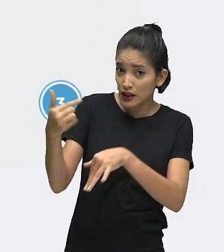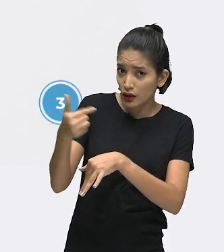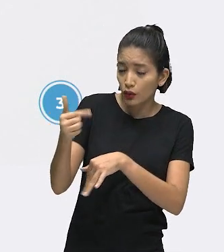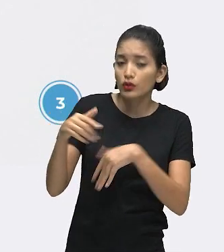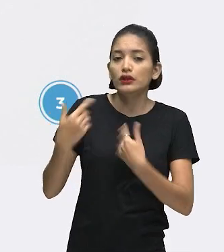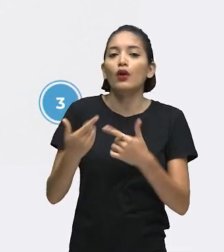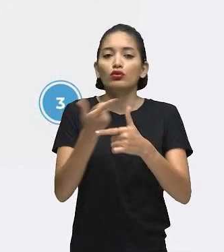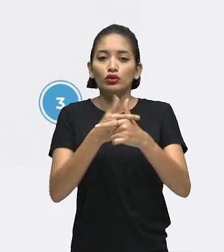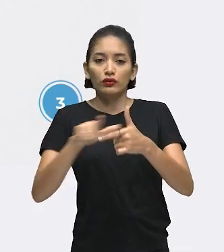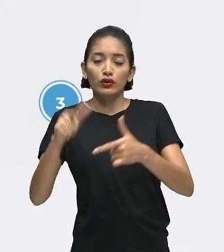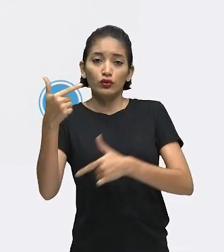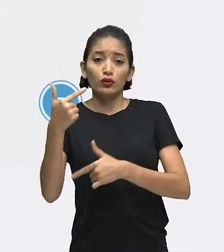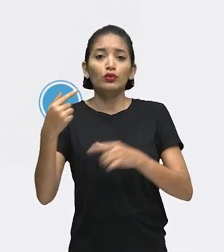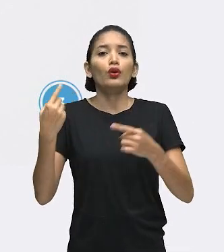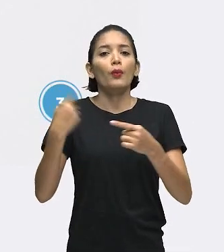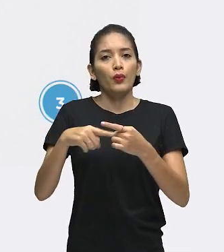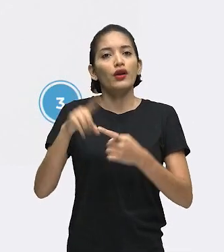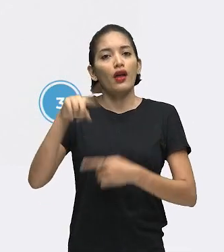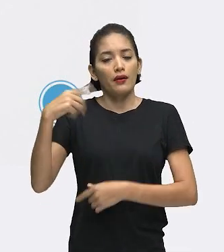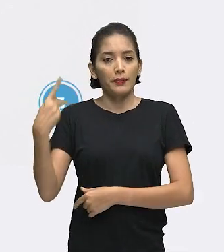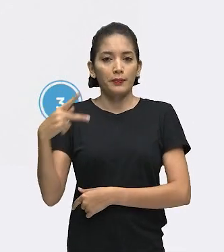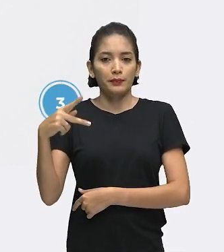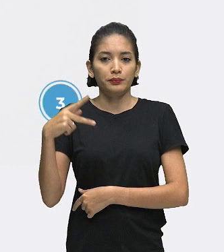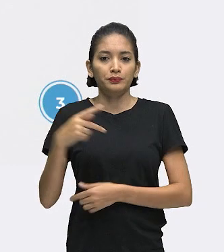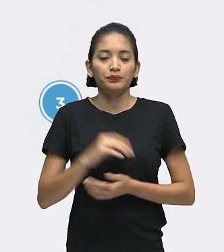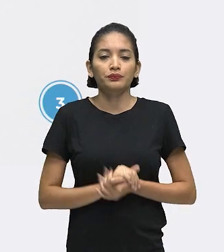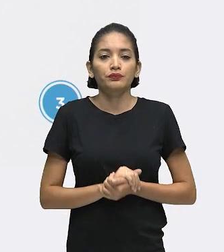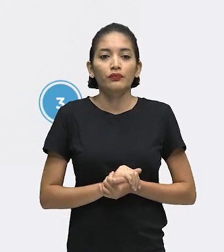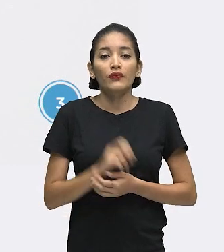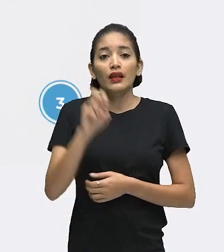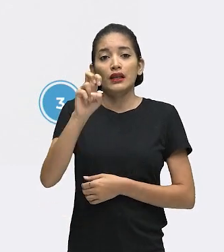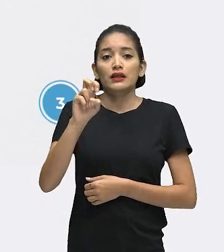divisível por 2, porque ele é par. O